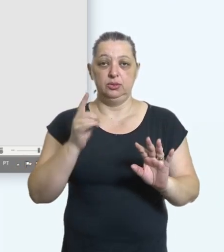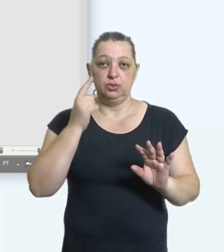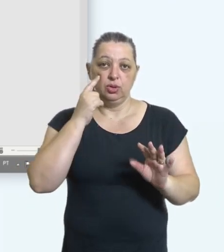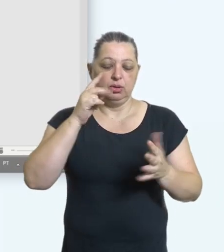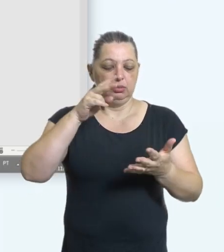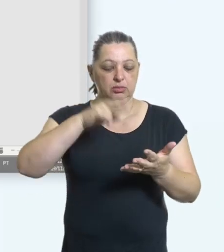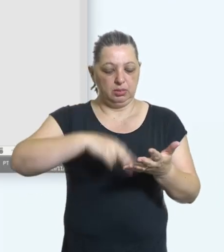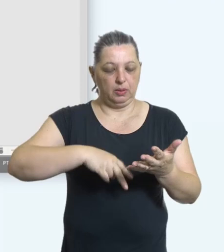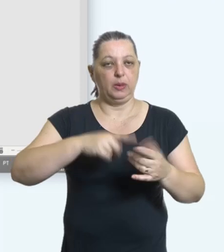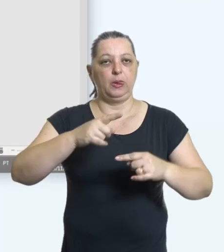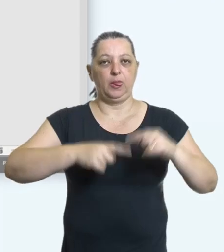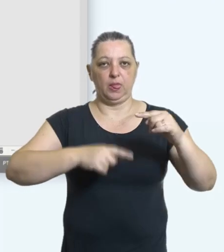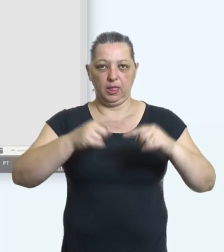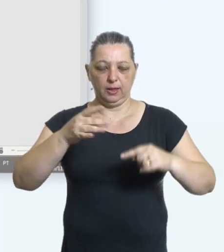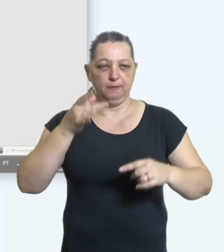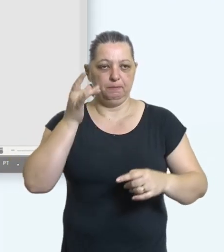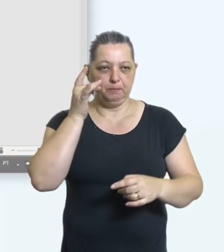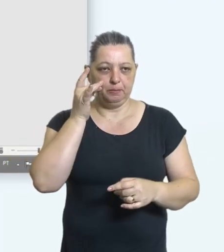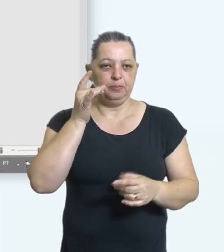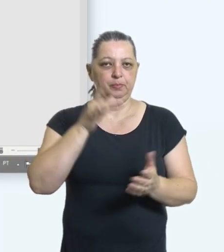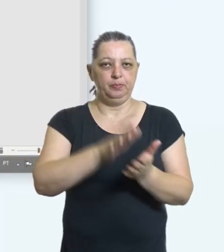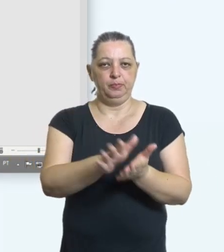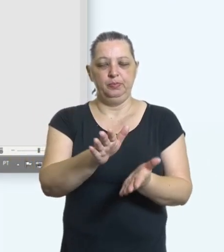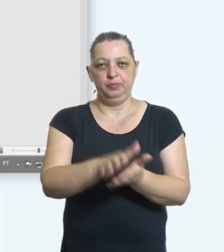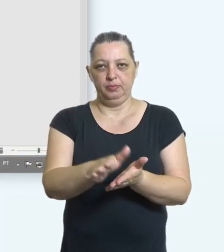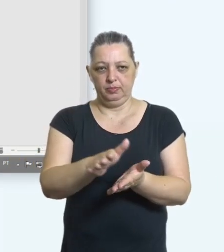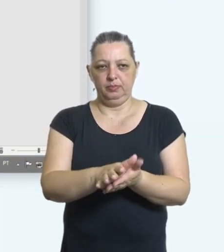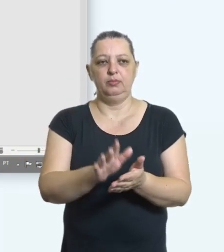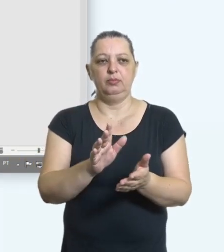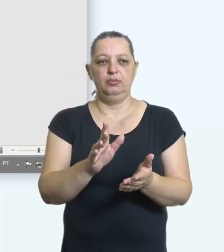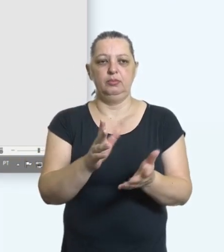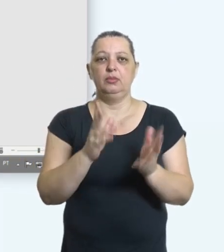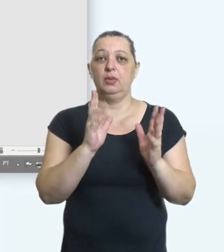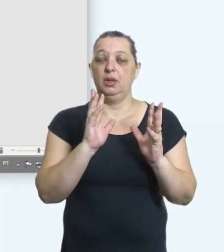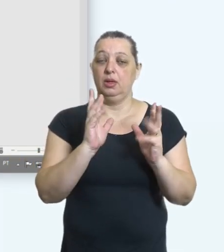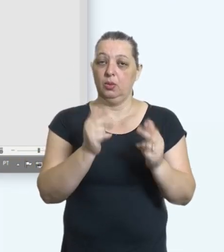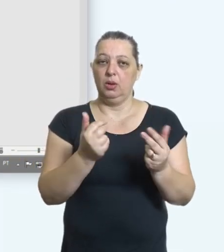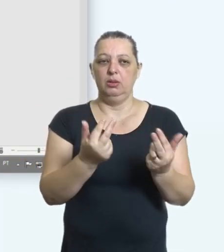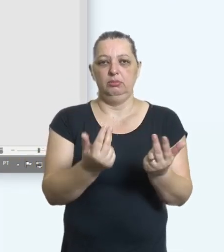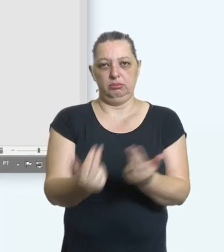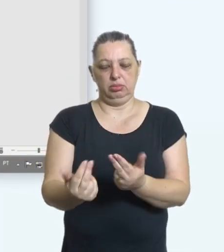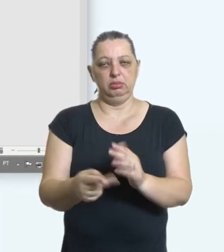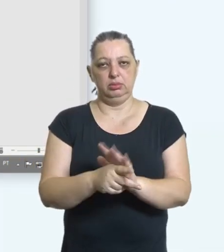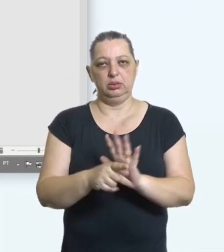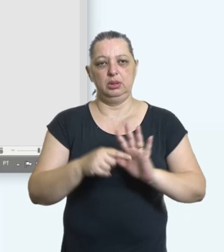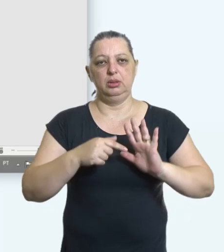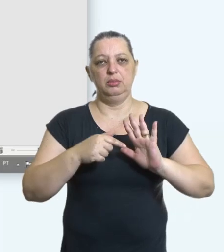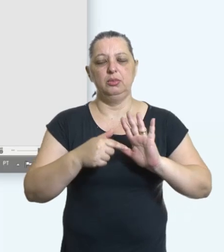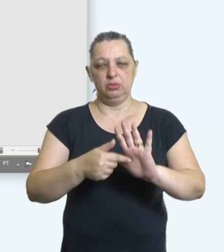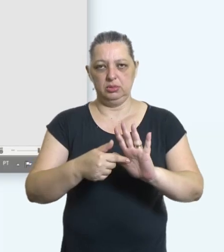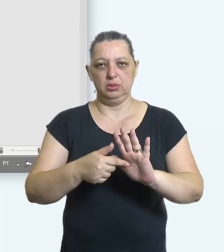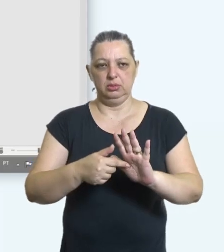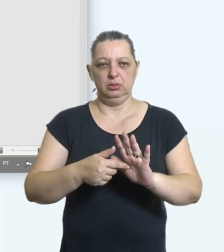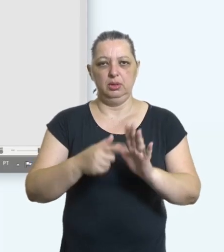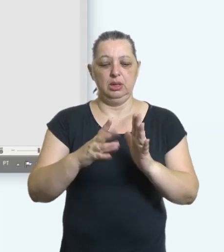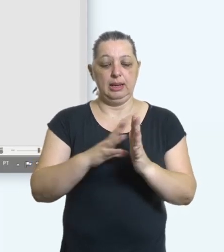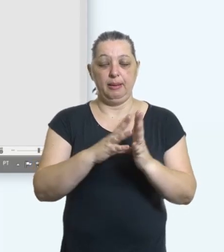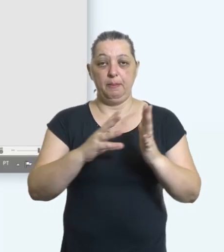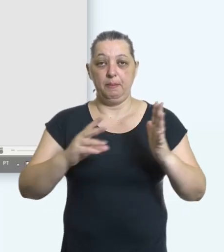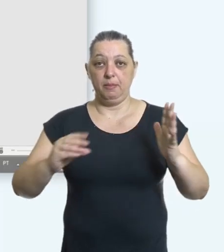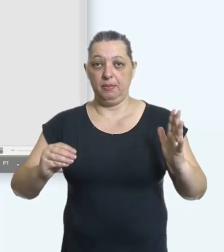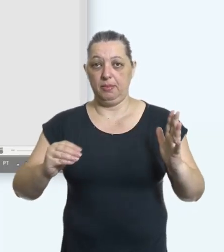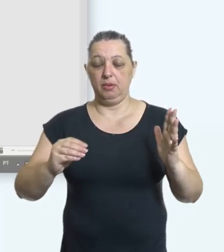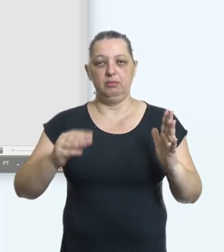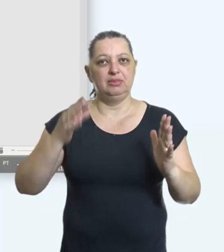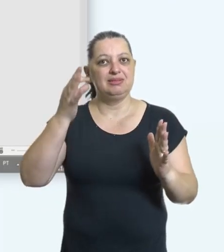material físico e fazendo exatamente como ele está apresentado lá. Estou fazendo uma cópia fiel